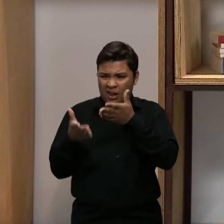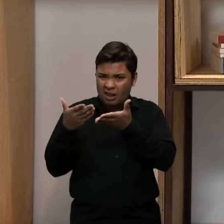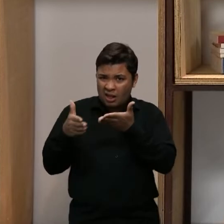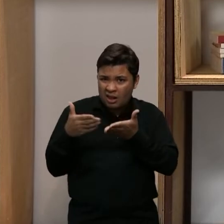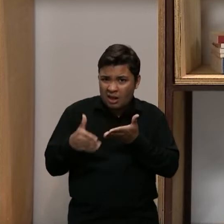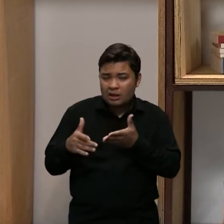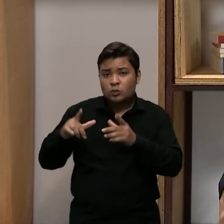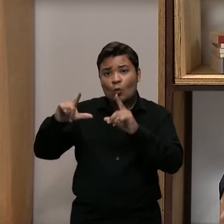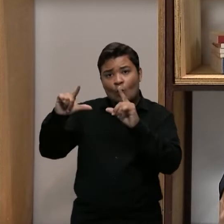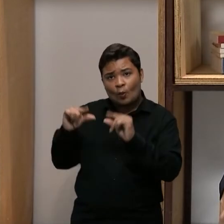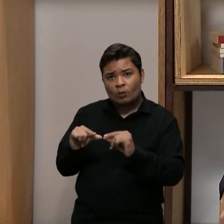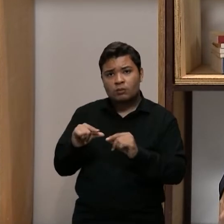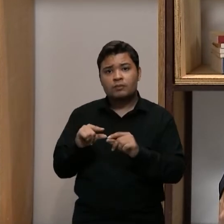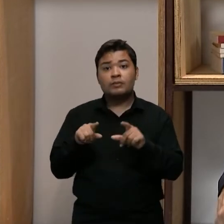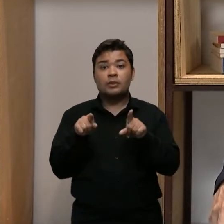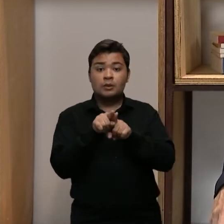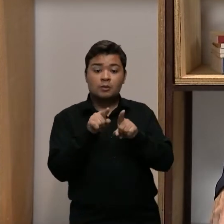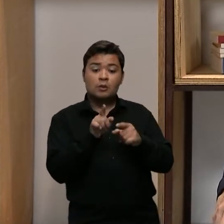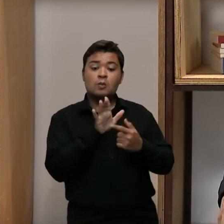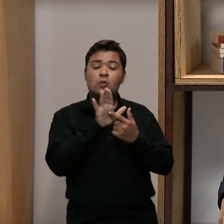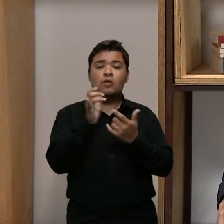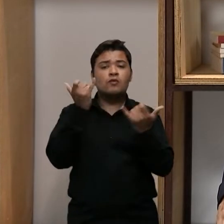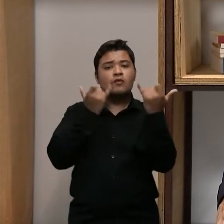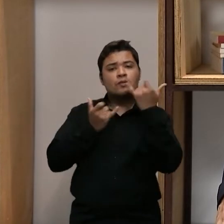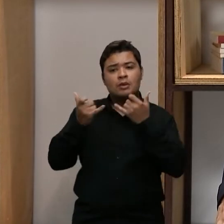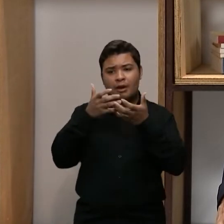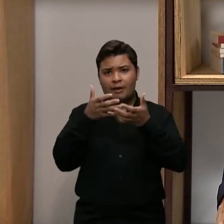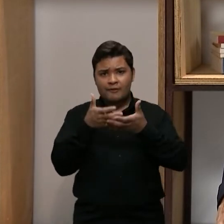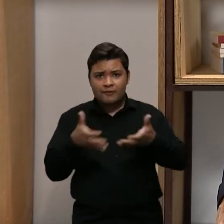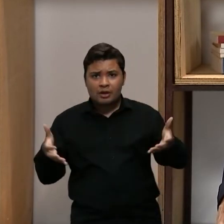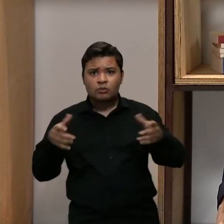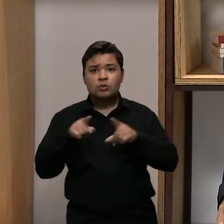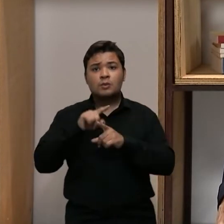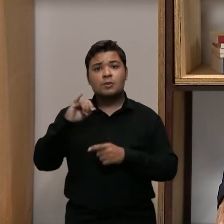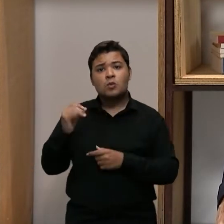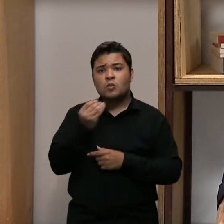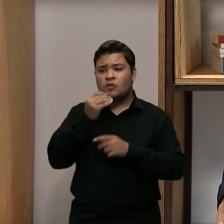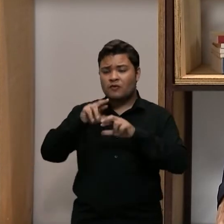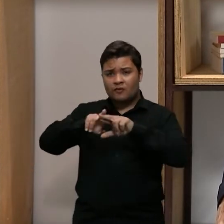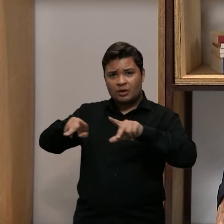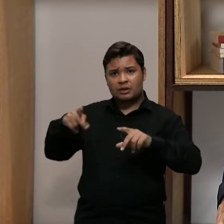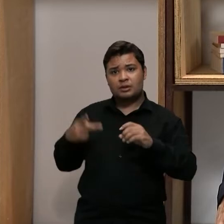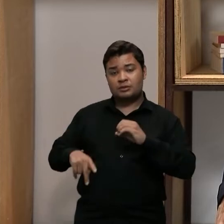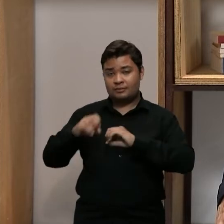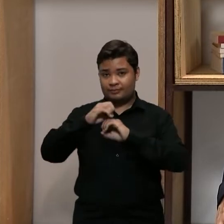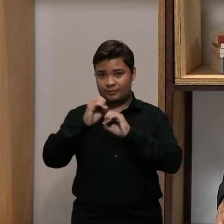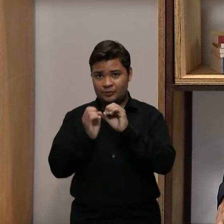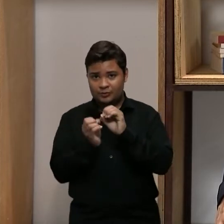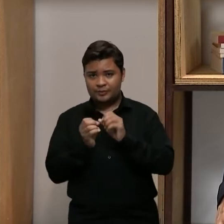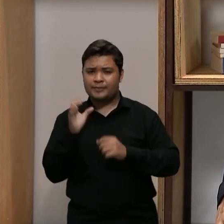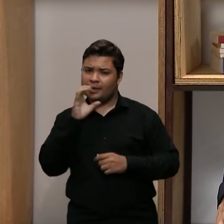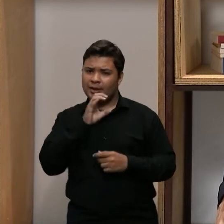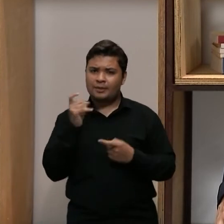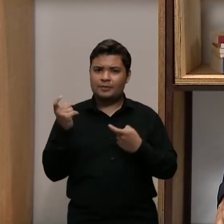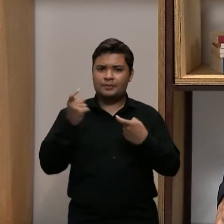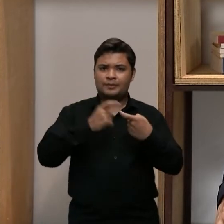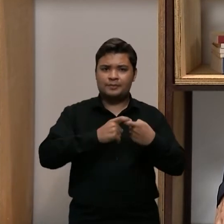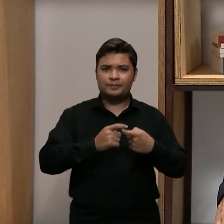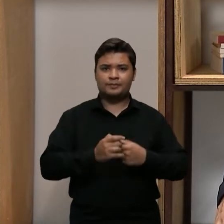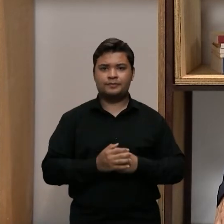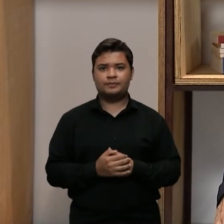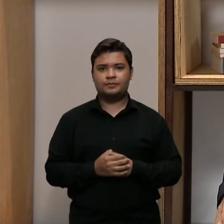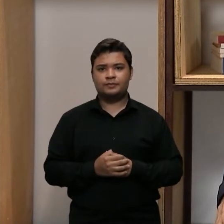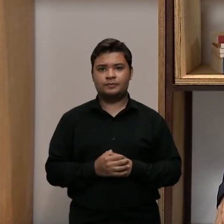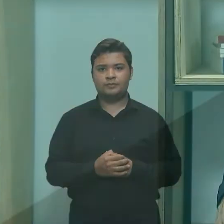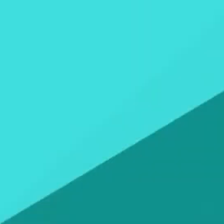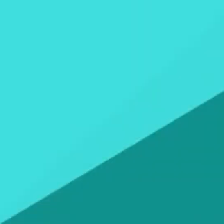laboratório, além de se informar sobre os eventos e oportunidades da UFG na agenda de hoje. Até já!